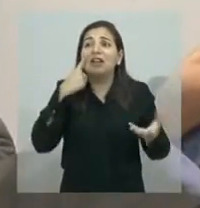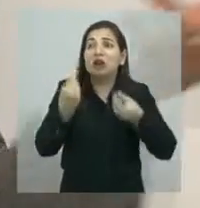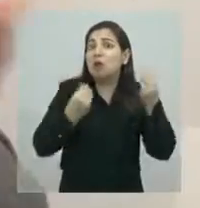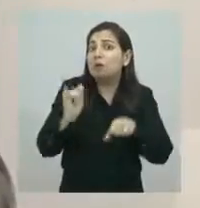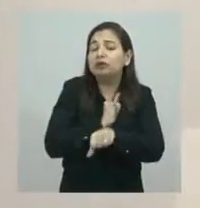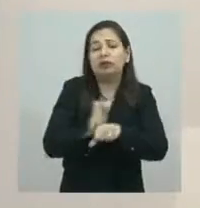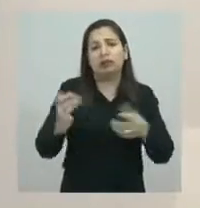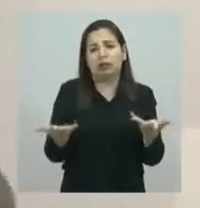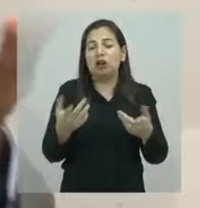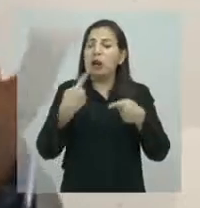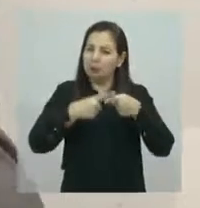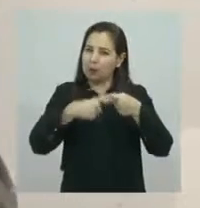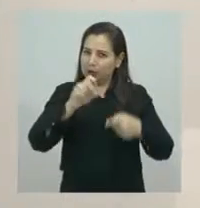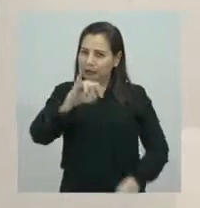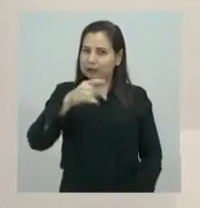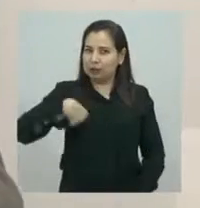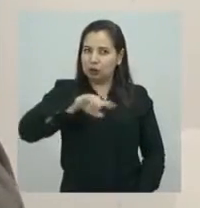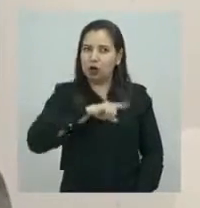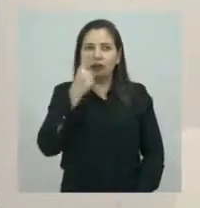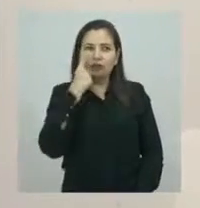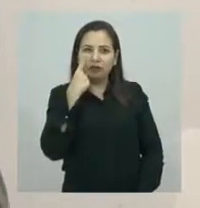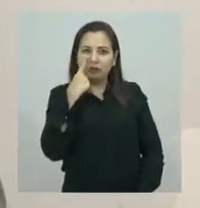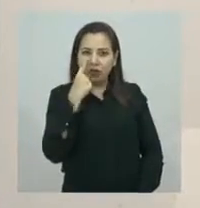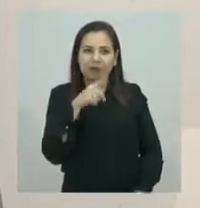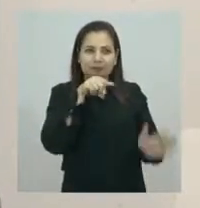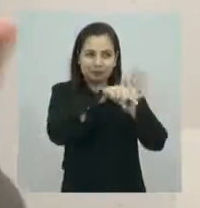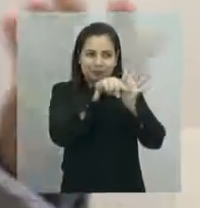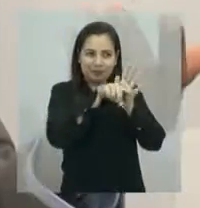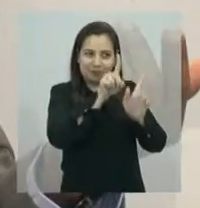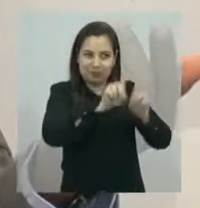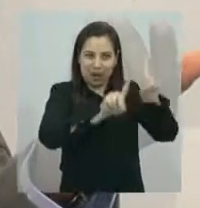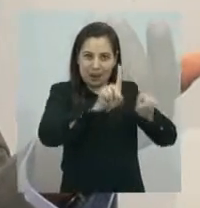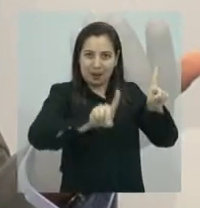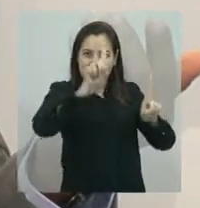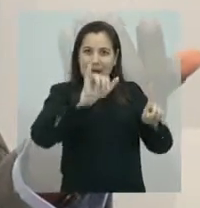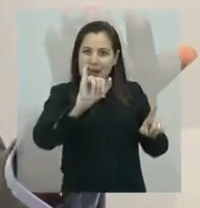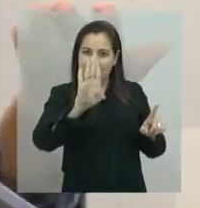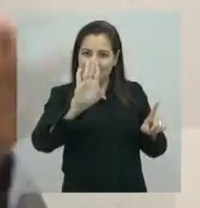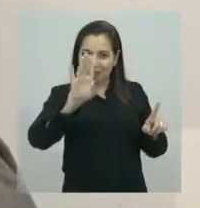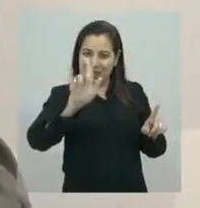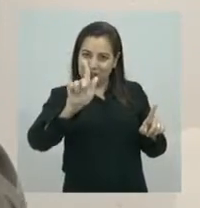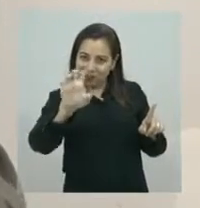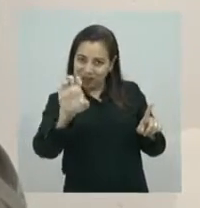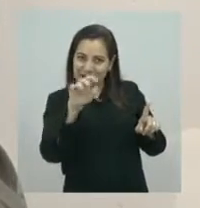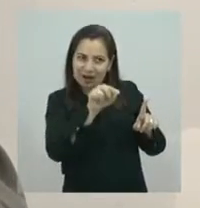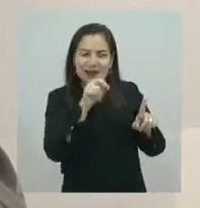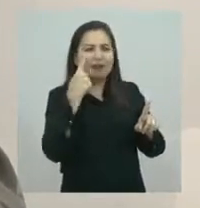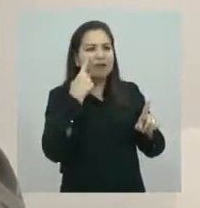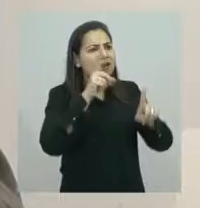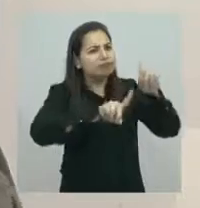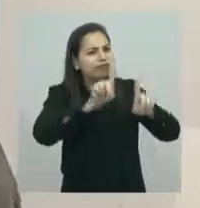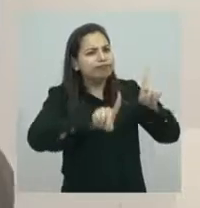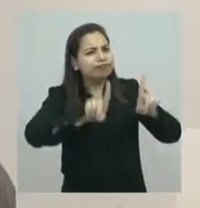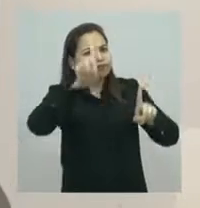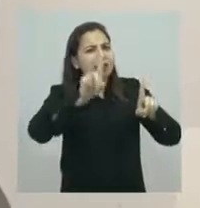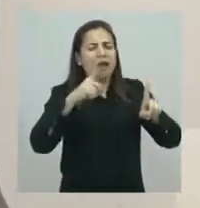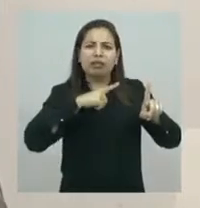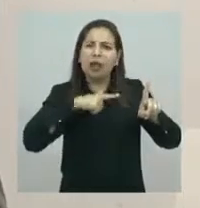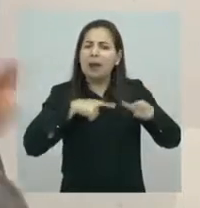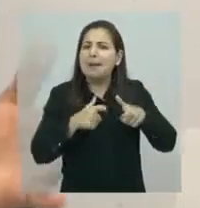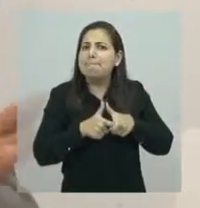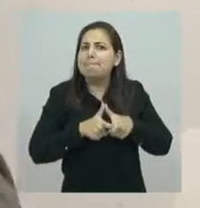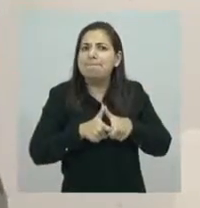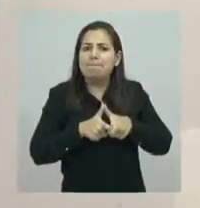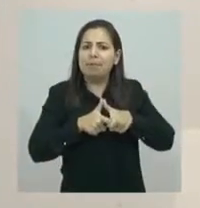se a gente for pegar os dados, se for comparar os dados, BGE, o último da pesquisa do IBGE, 54% da população brasileira, mais de 54%